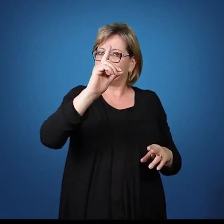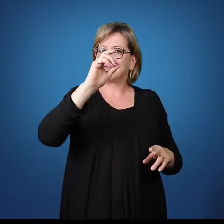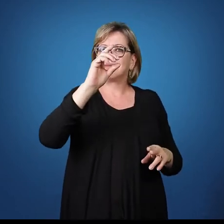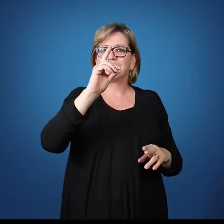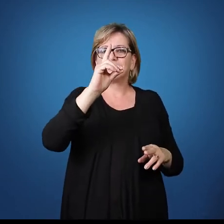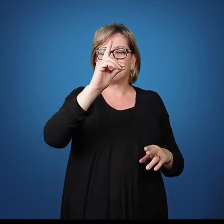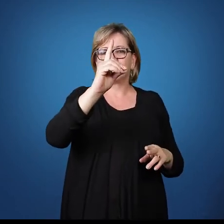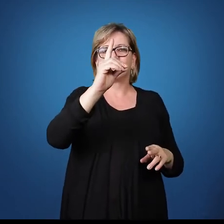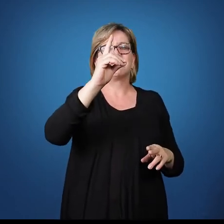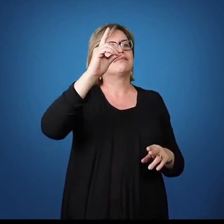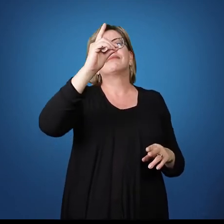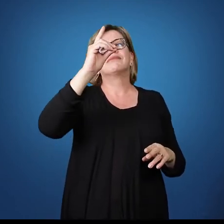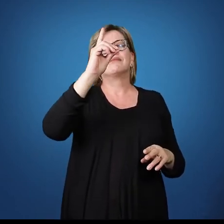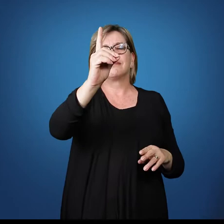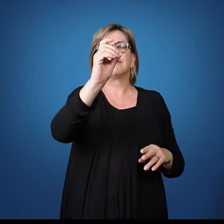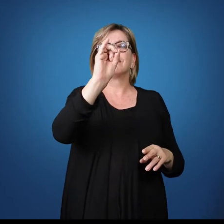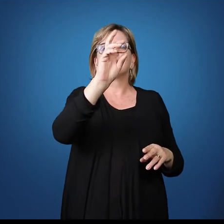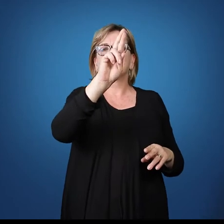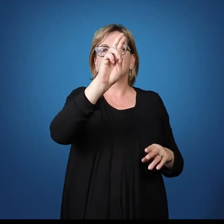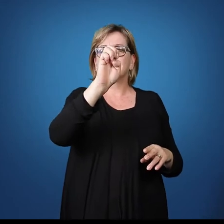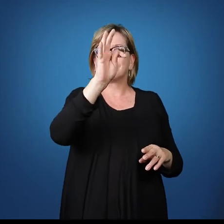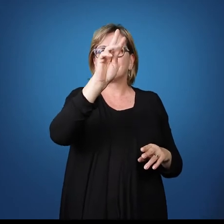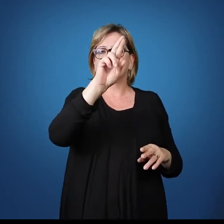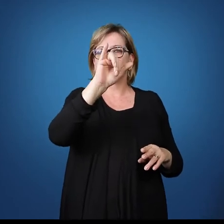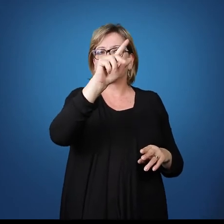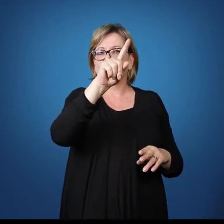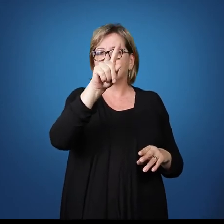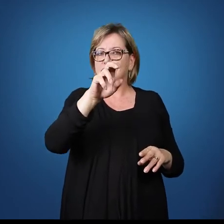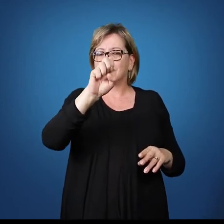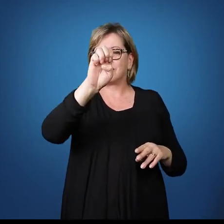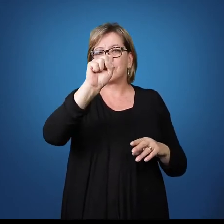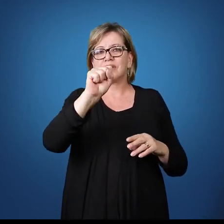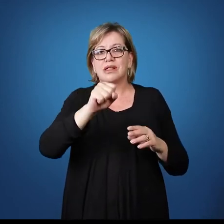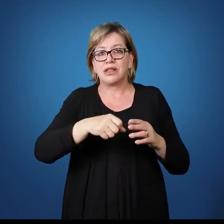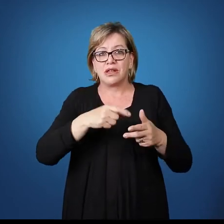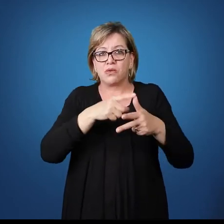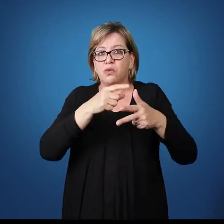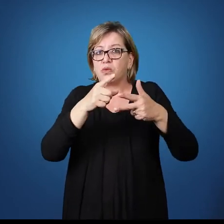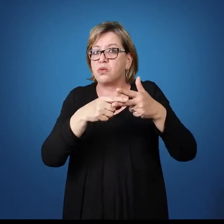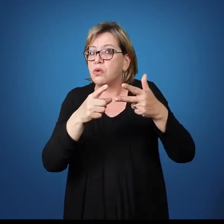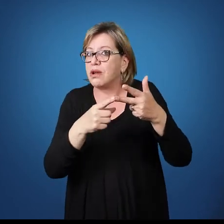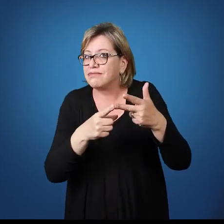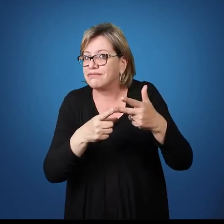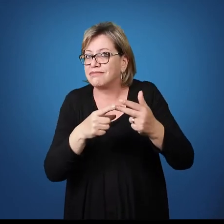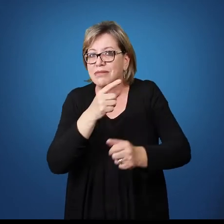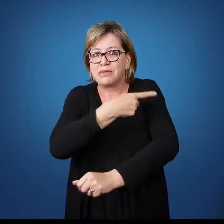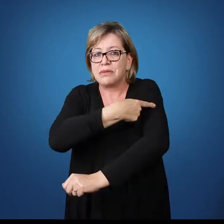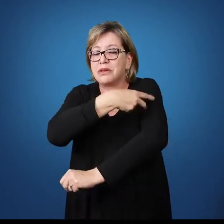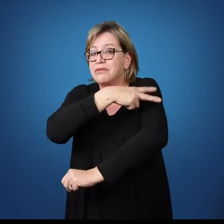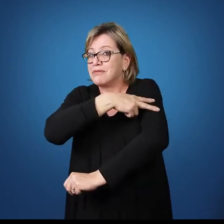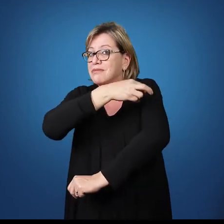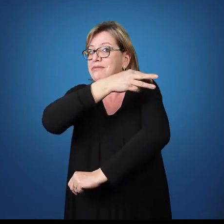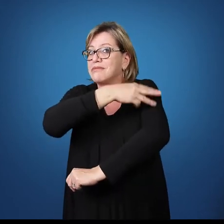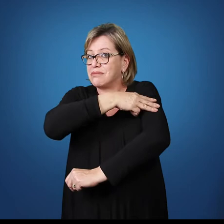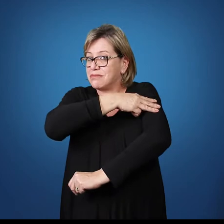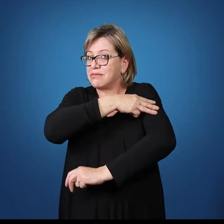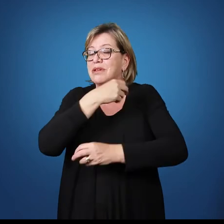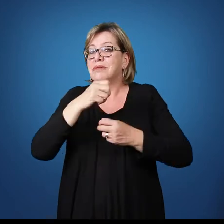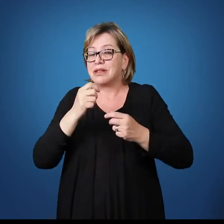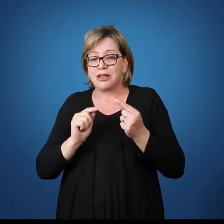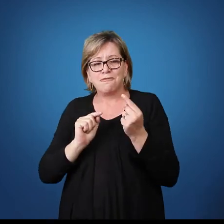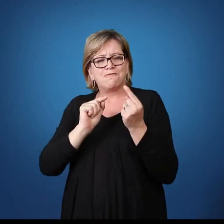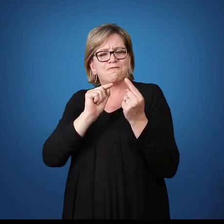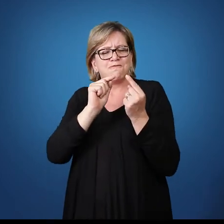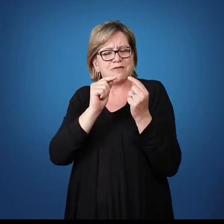da alfabetização, ele precisa ocorrer nos 3 primeiros anos, ou seja, primeiro, segundo e terceiro